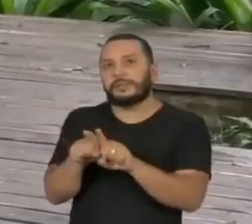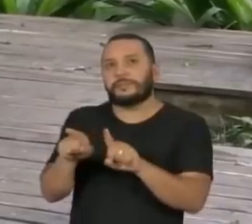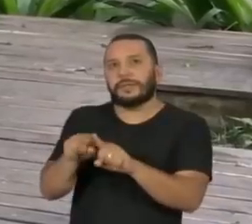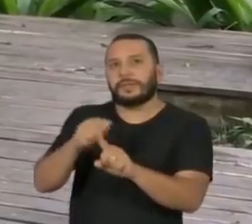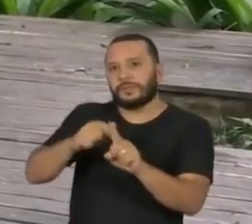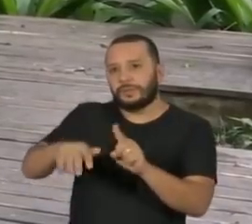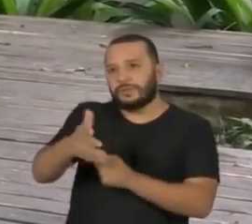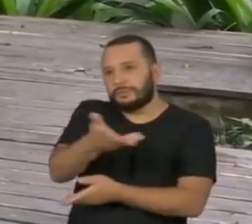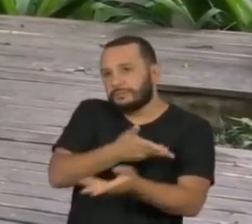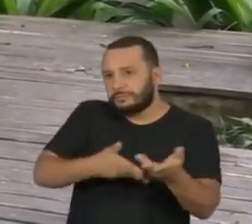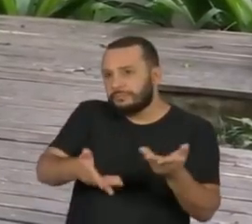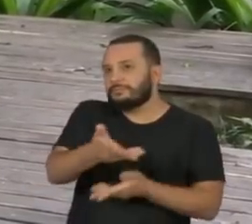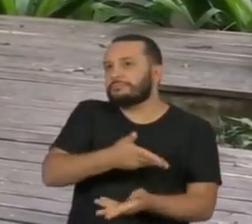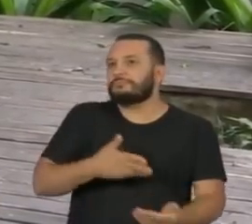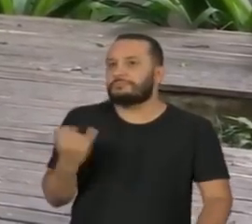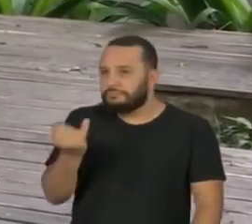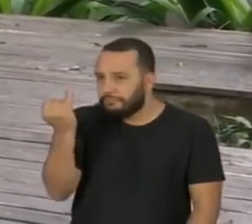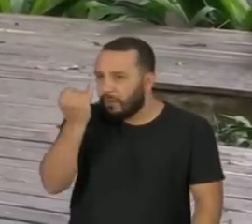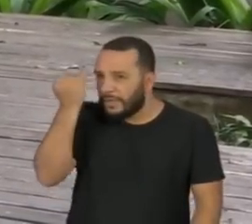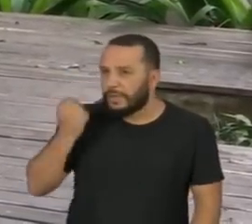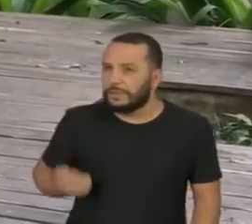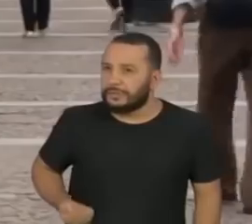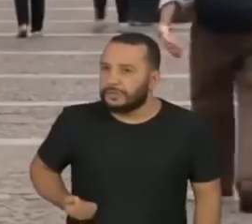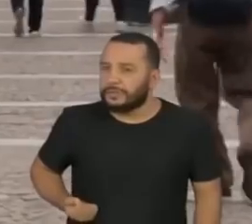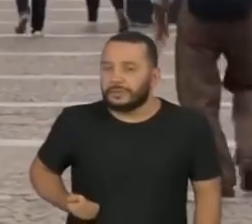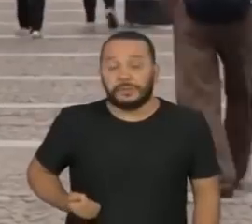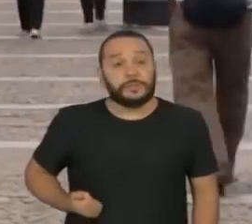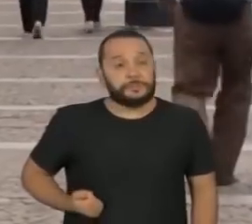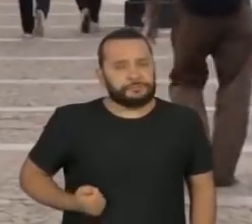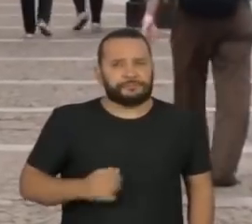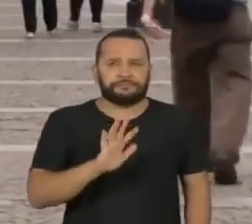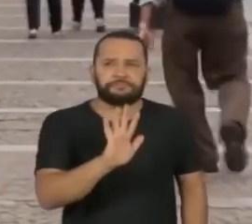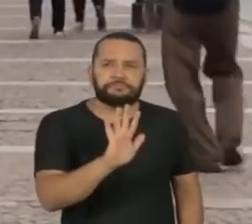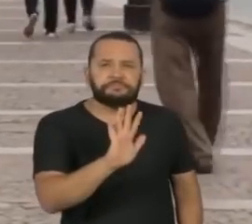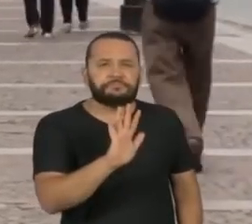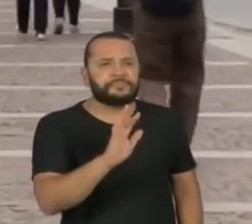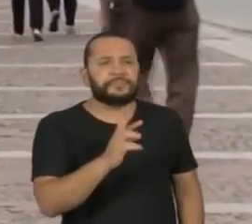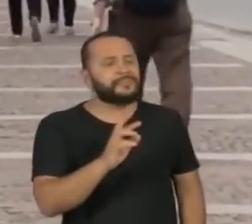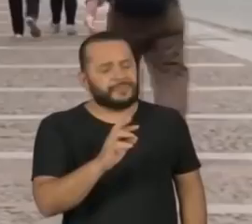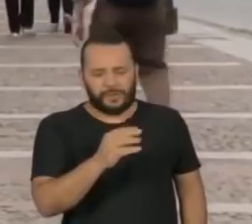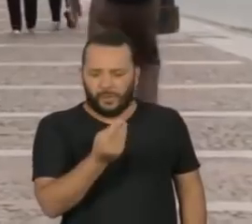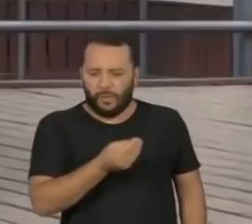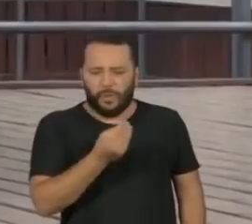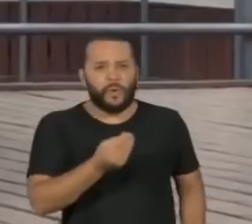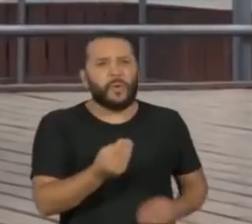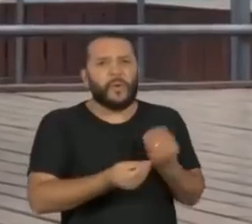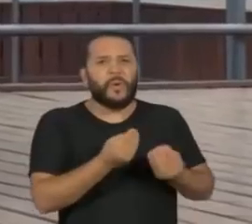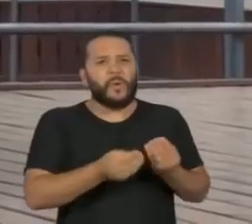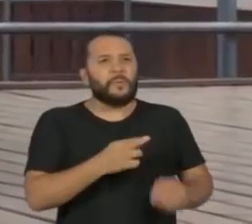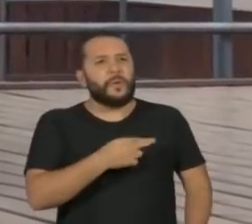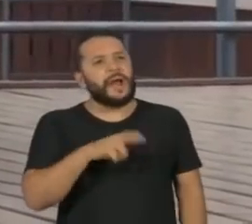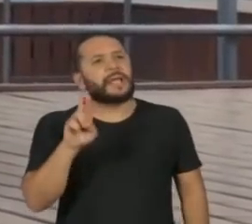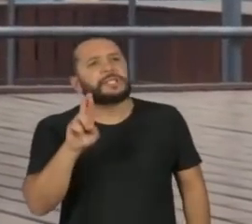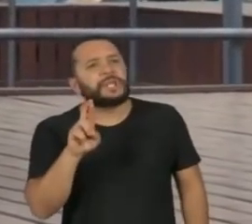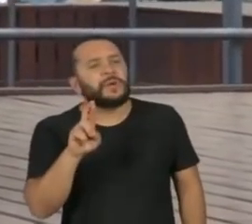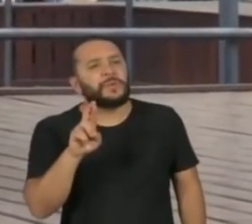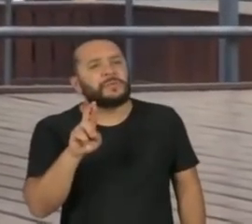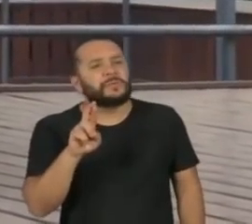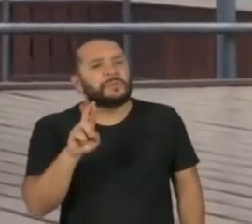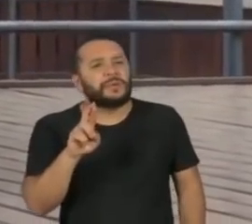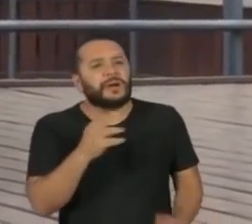é fundamental. Qual é o papel da religiosidade nessa fase da vida?